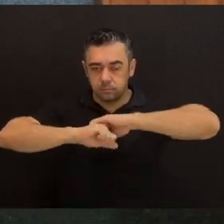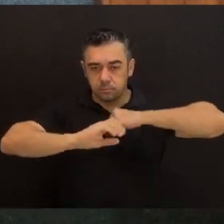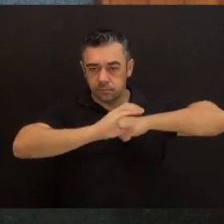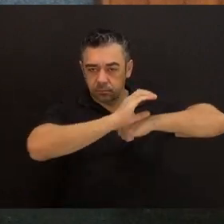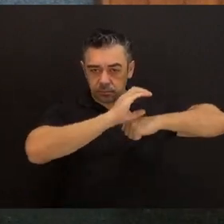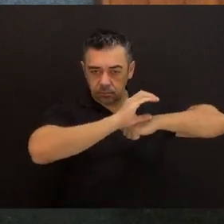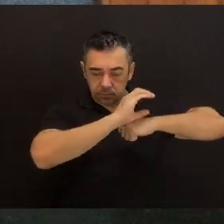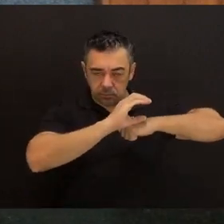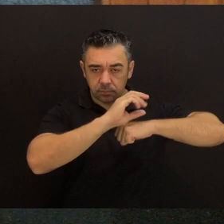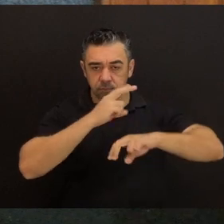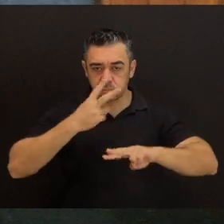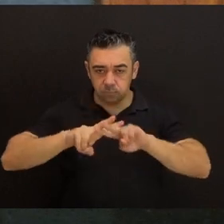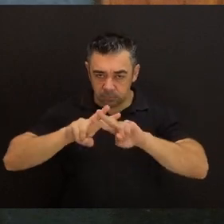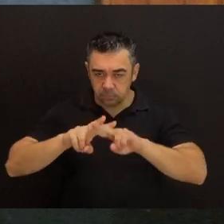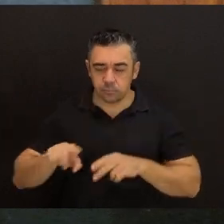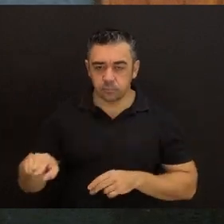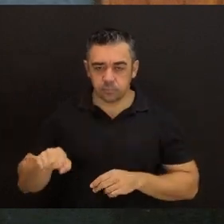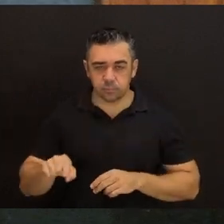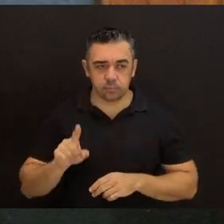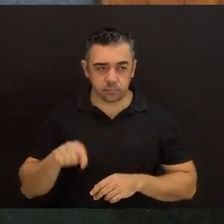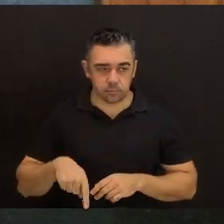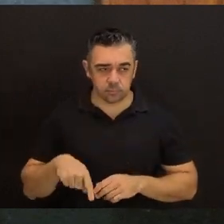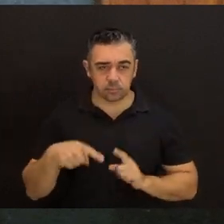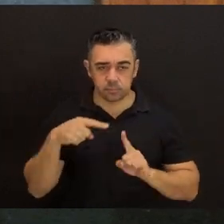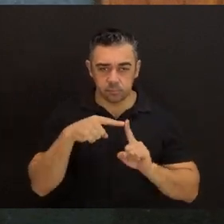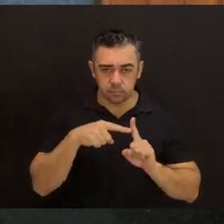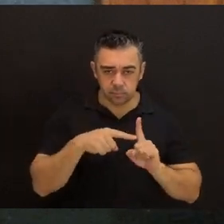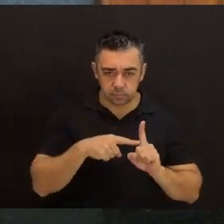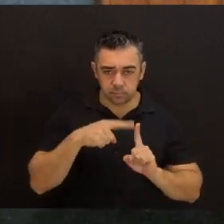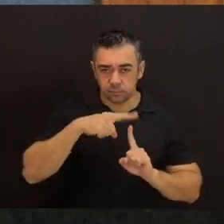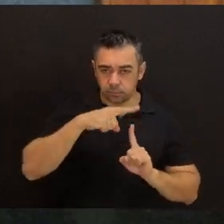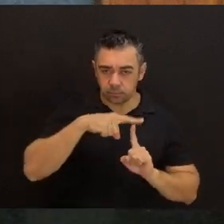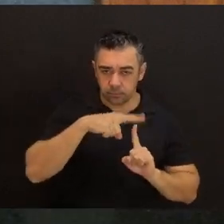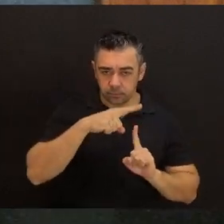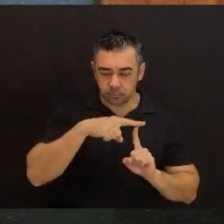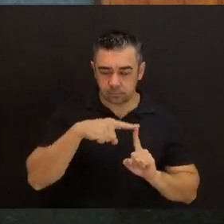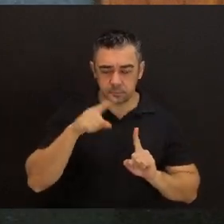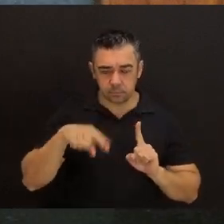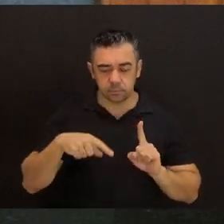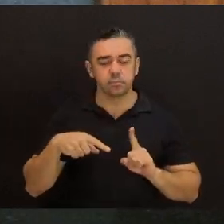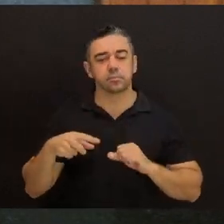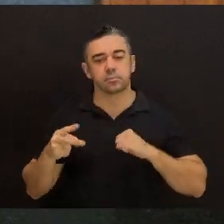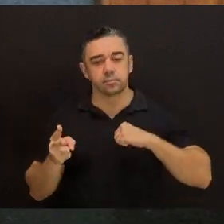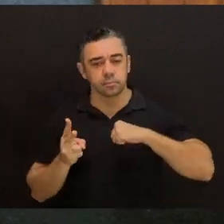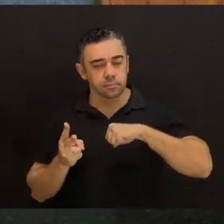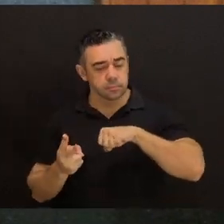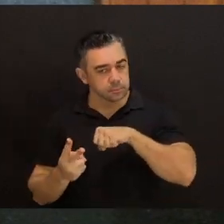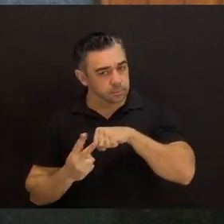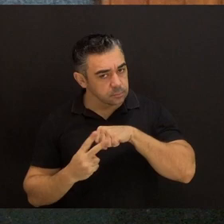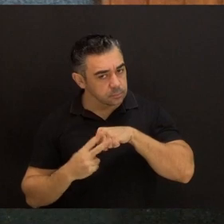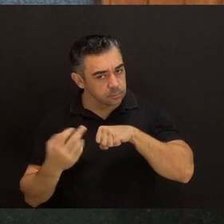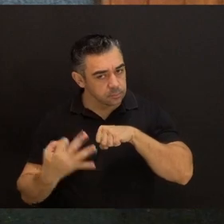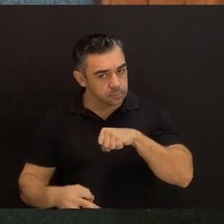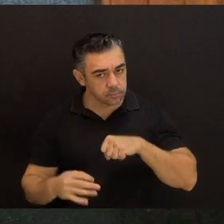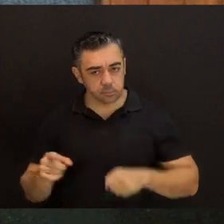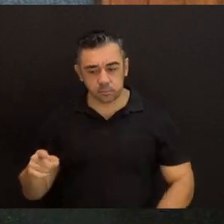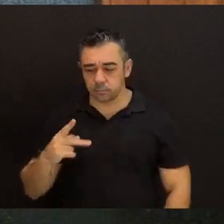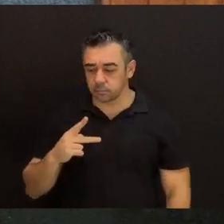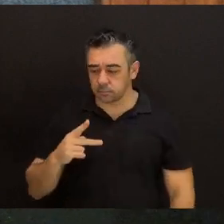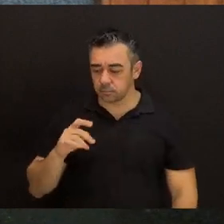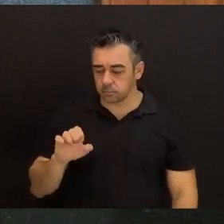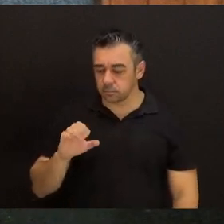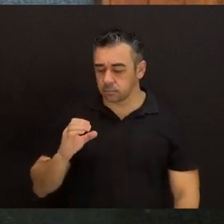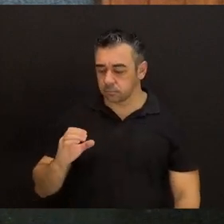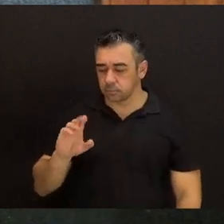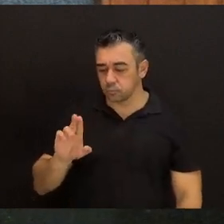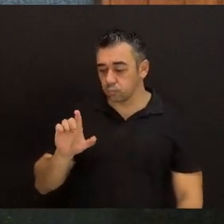a leitura aqui a gente chama isso de tipo penal que são os verbos das ações e aqui tá o crime de Peculato no código